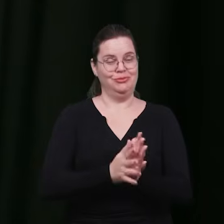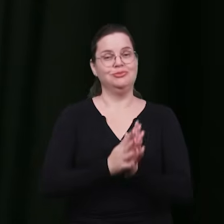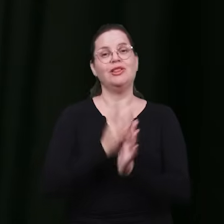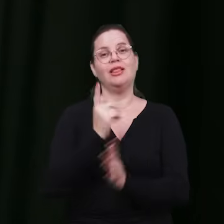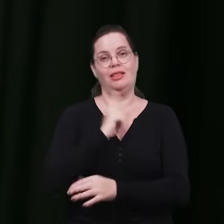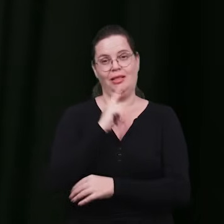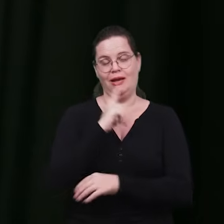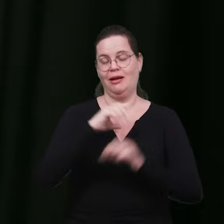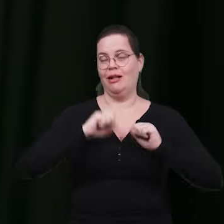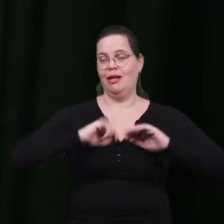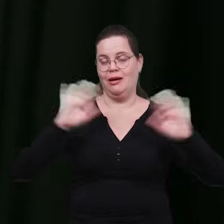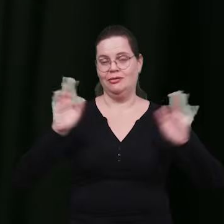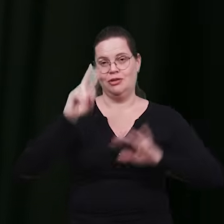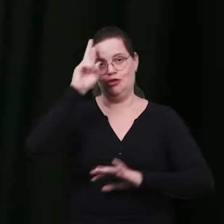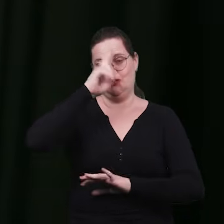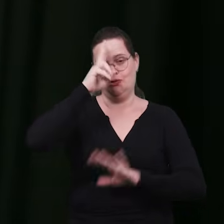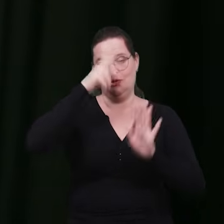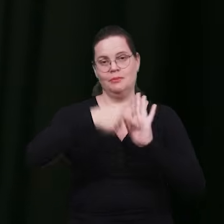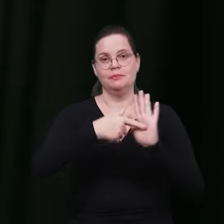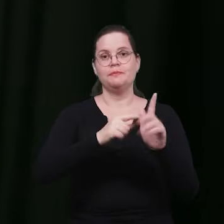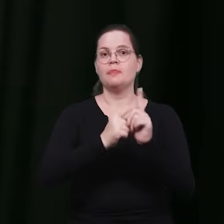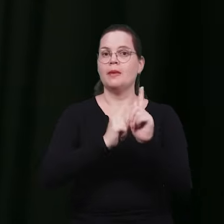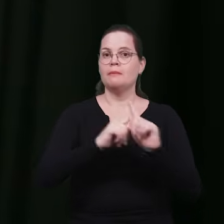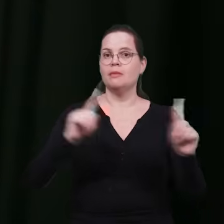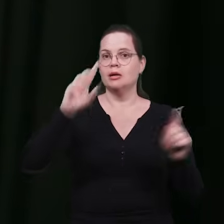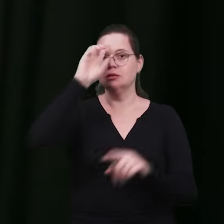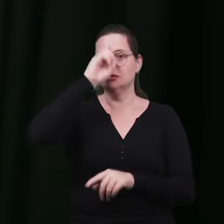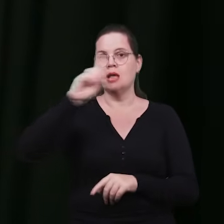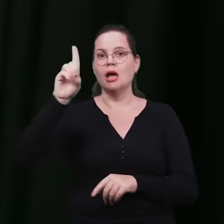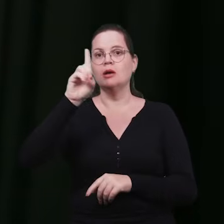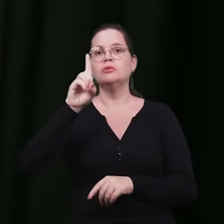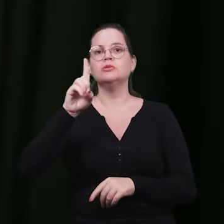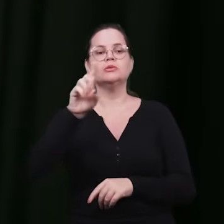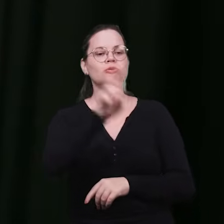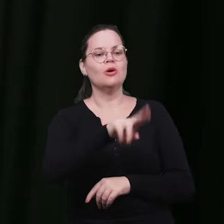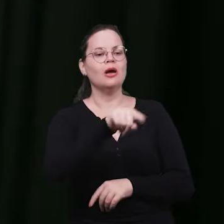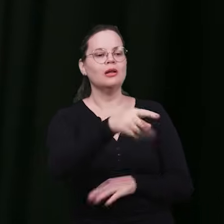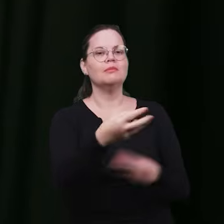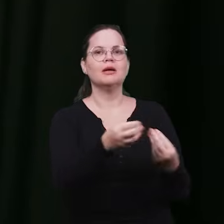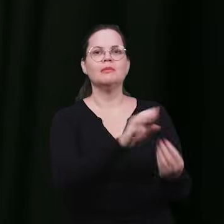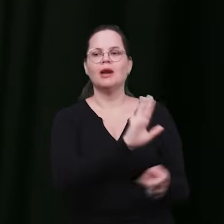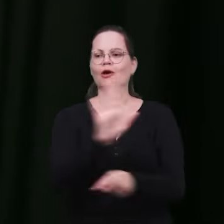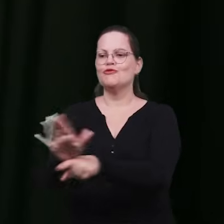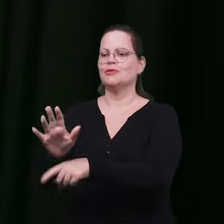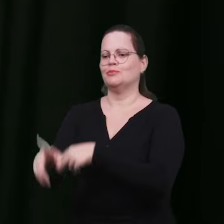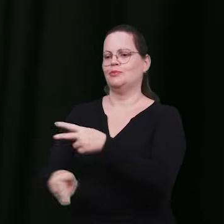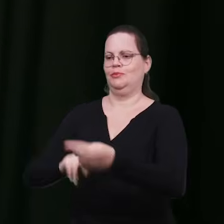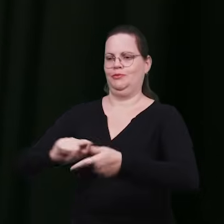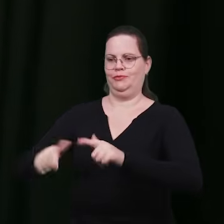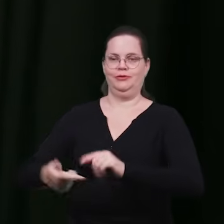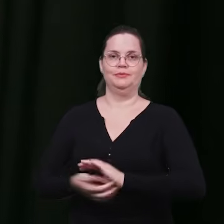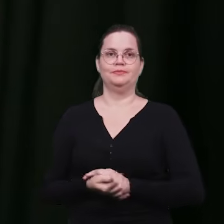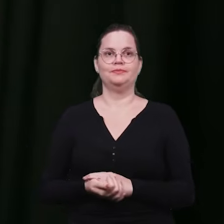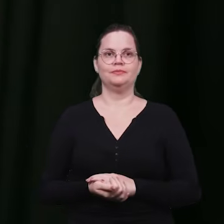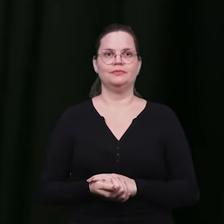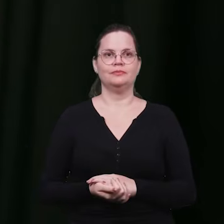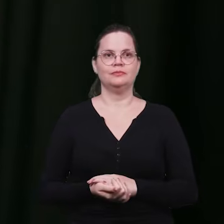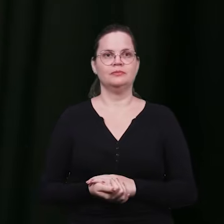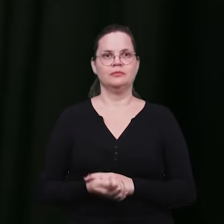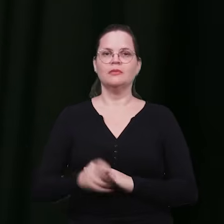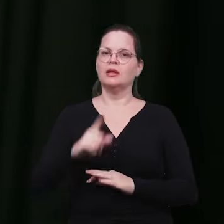muito claramente a respeito disso, mas usados a favor do povo de Israel. Isso é um ensino